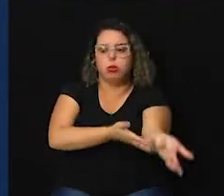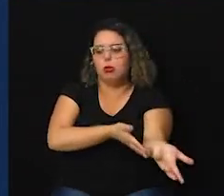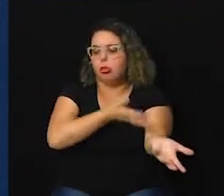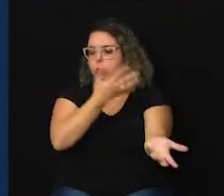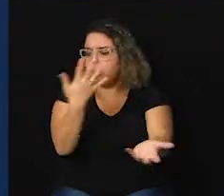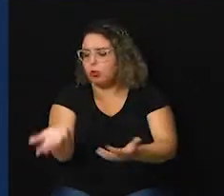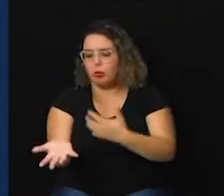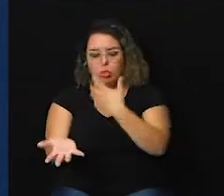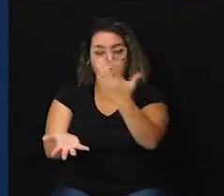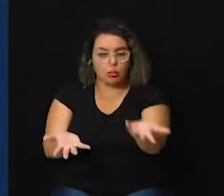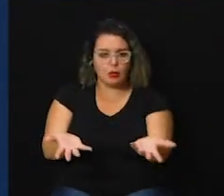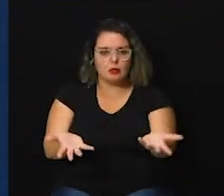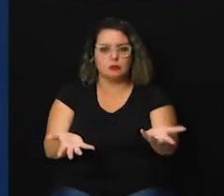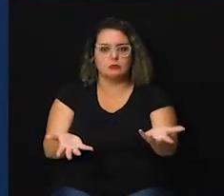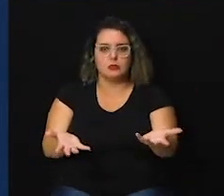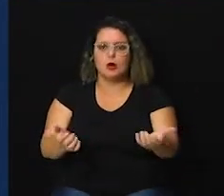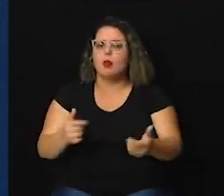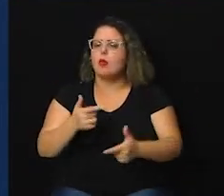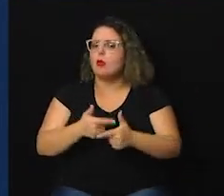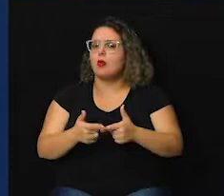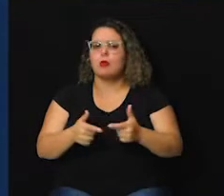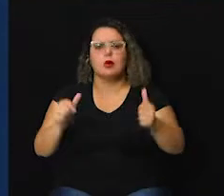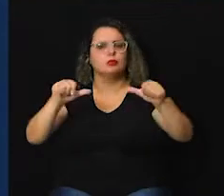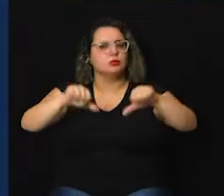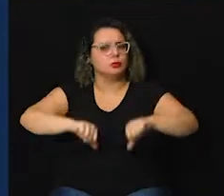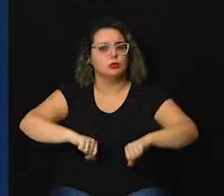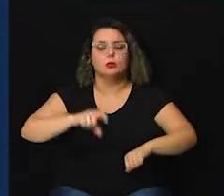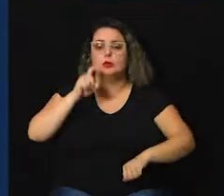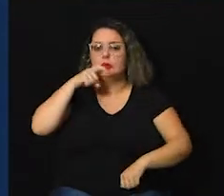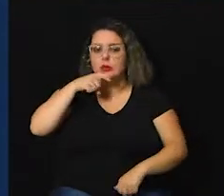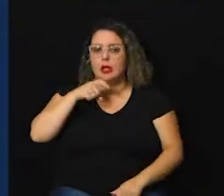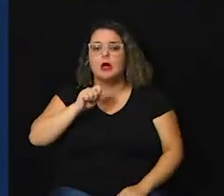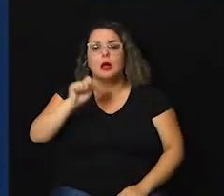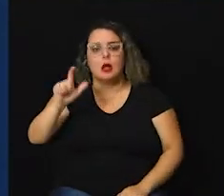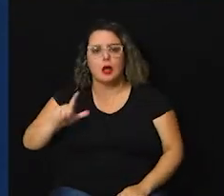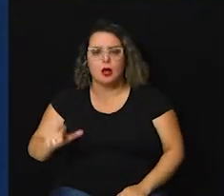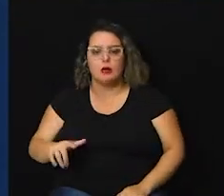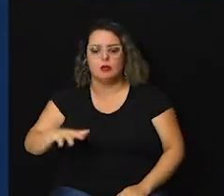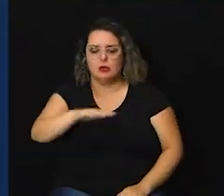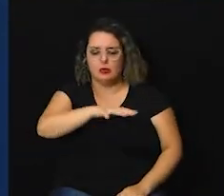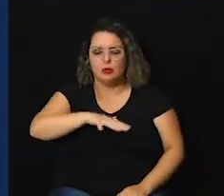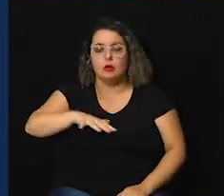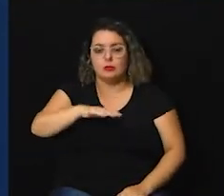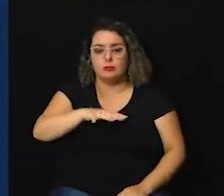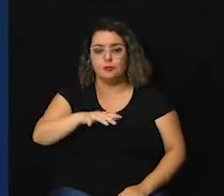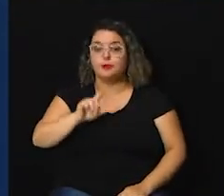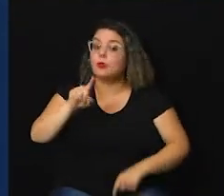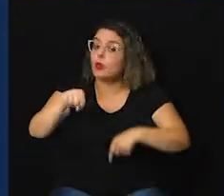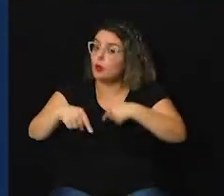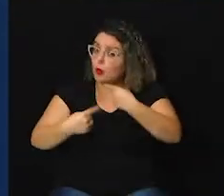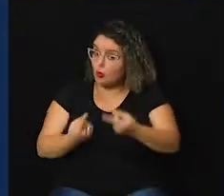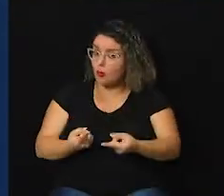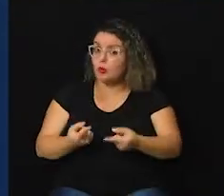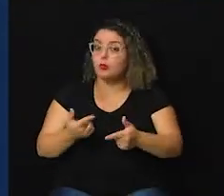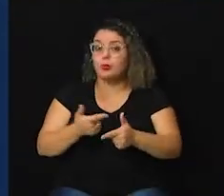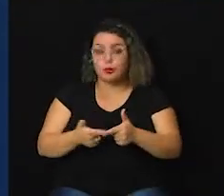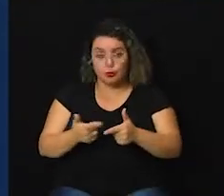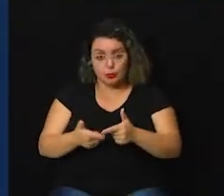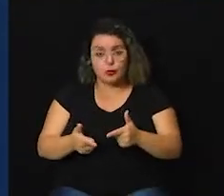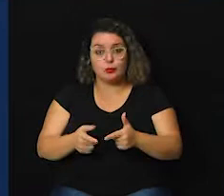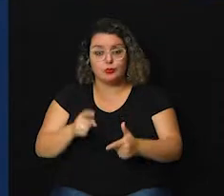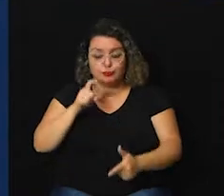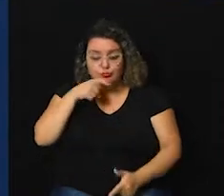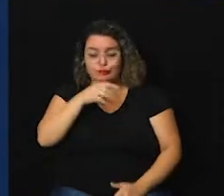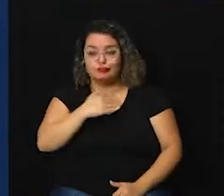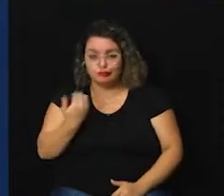consequências catastróficas para as populações de araras azuis nativas da região, outro fator que tem causado diminuição de